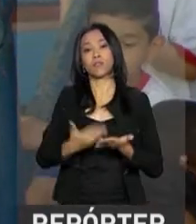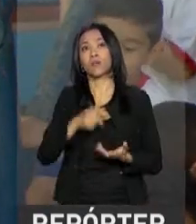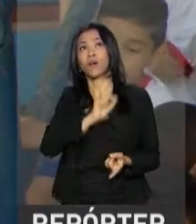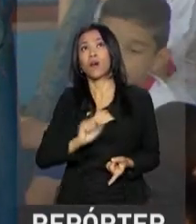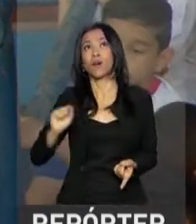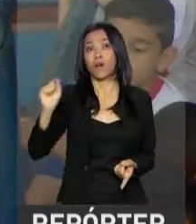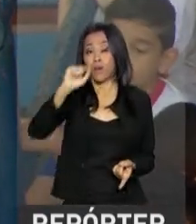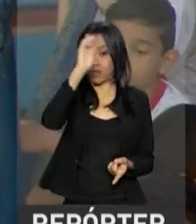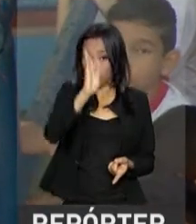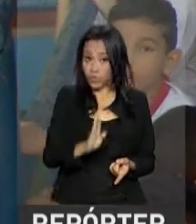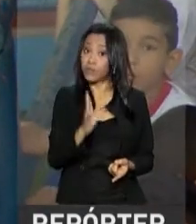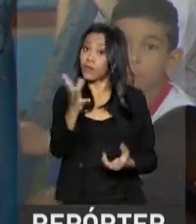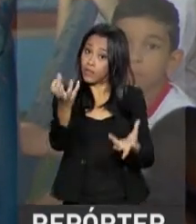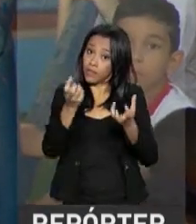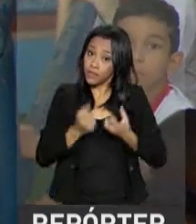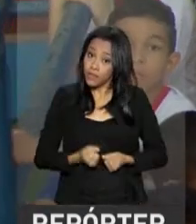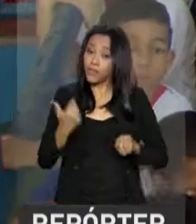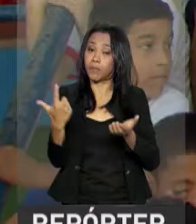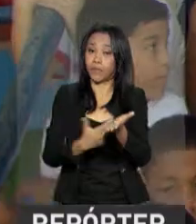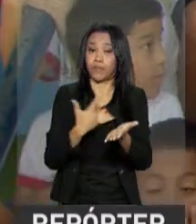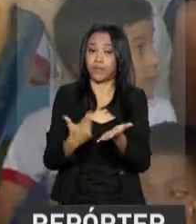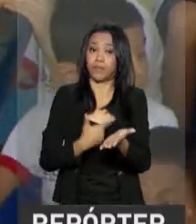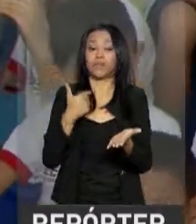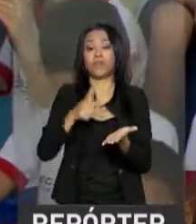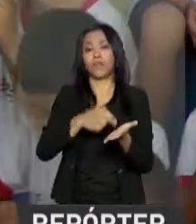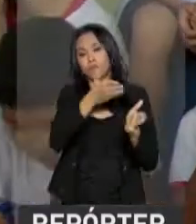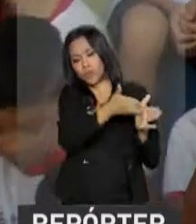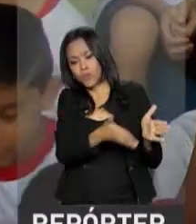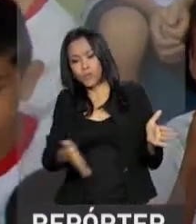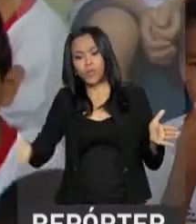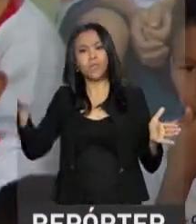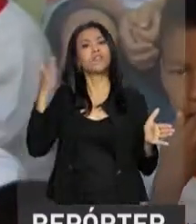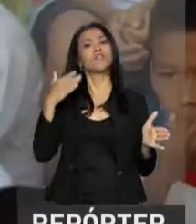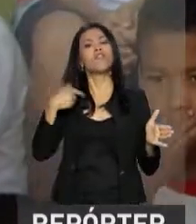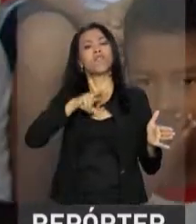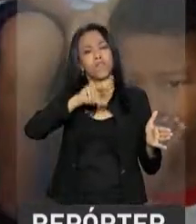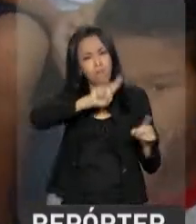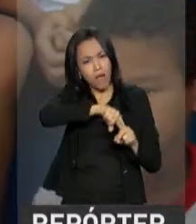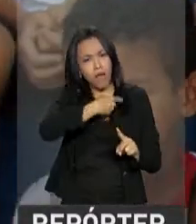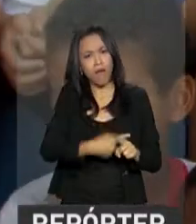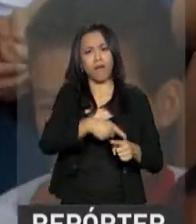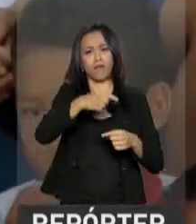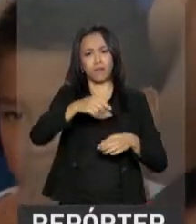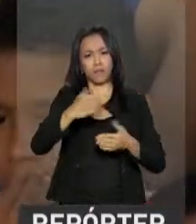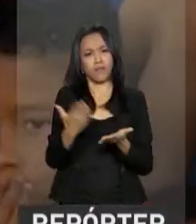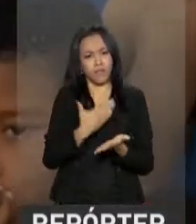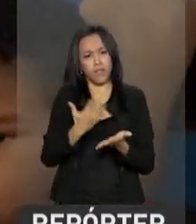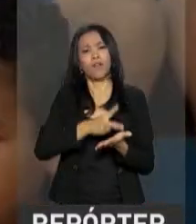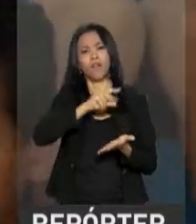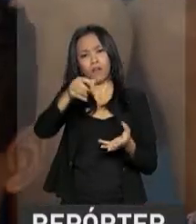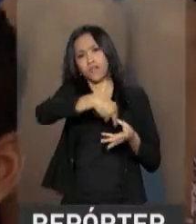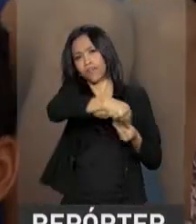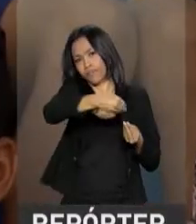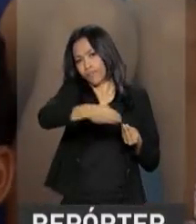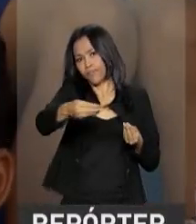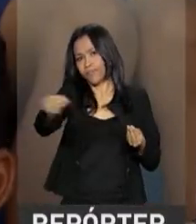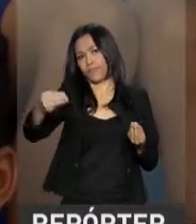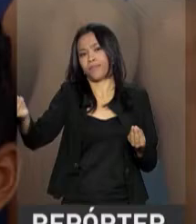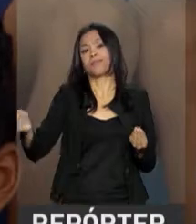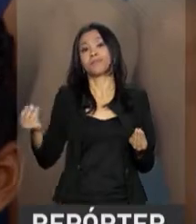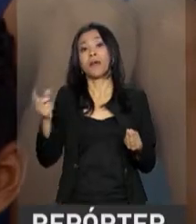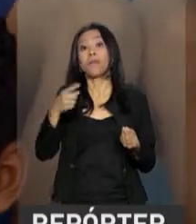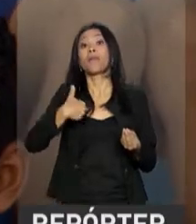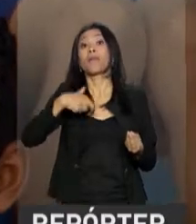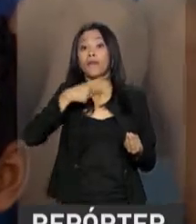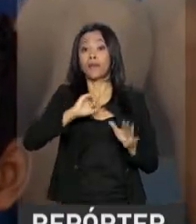recebam a revistinha ao longo do ano mais material será desenvolvido e distribuído para estudantes